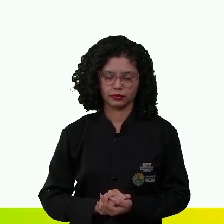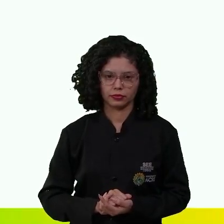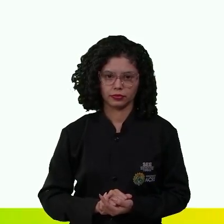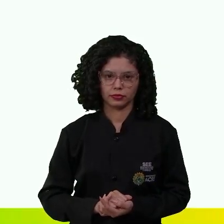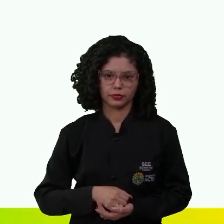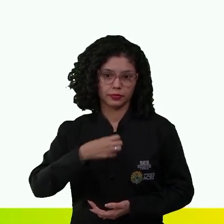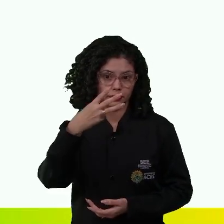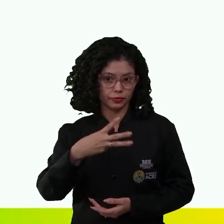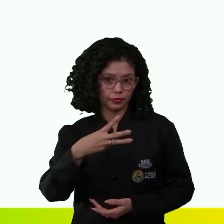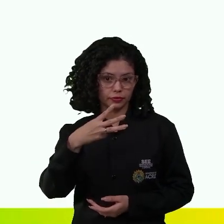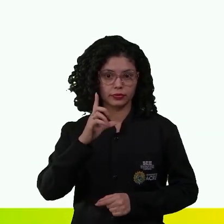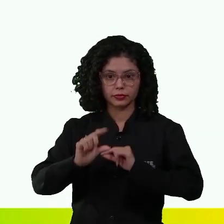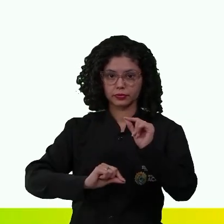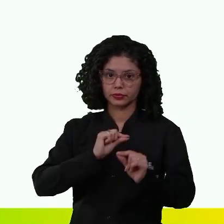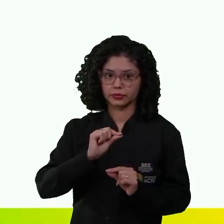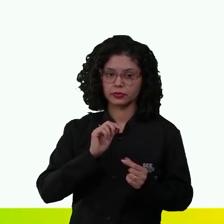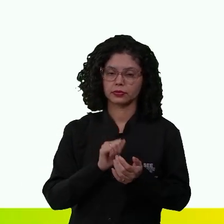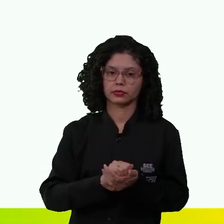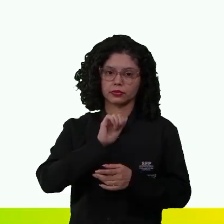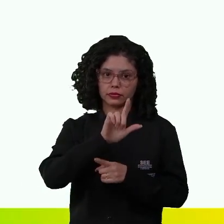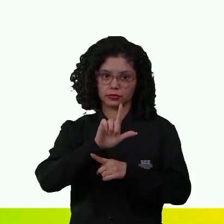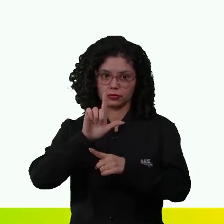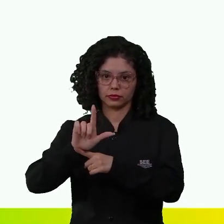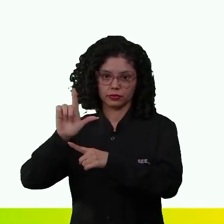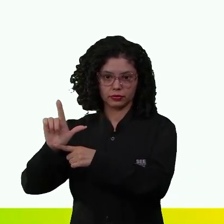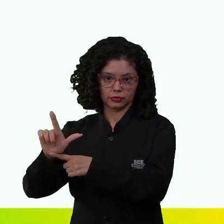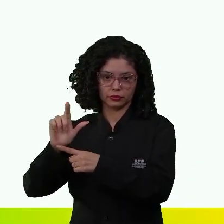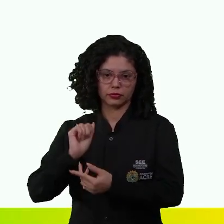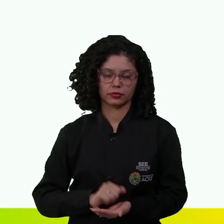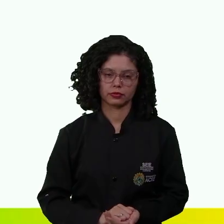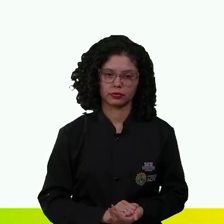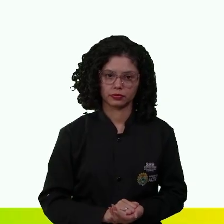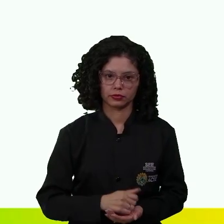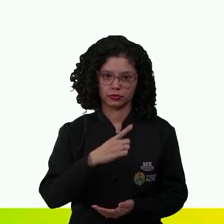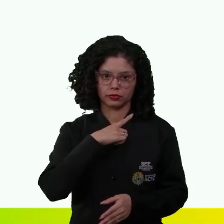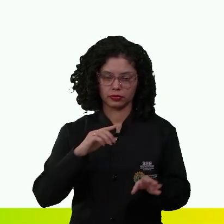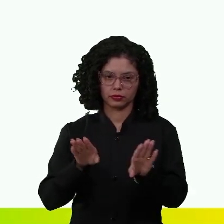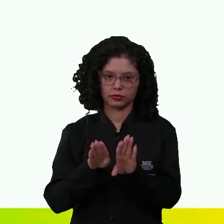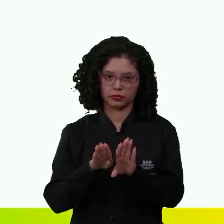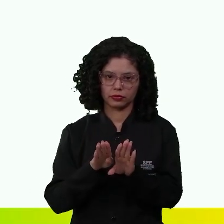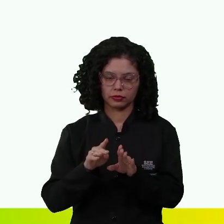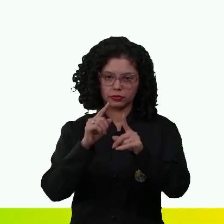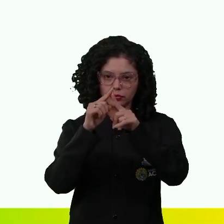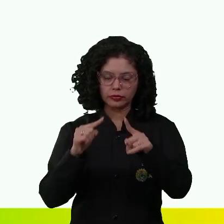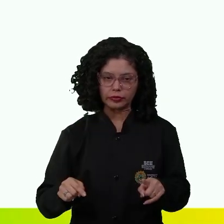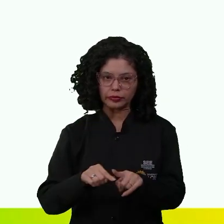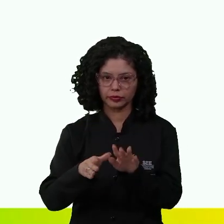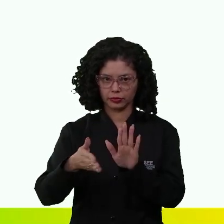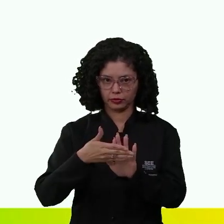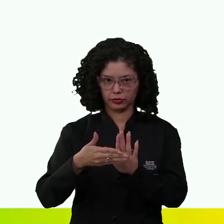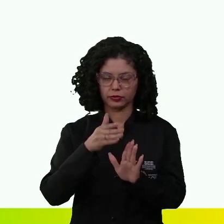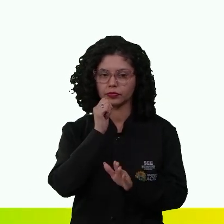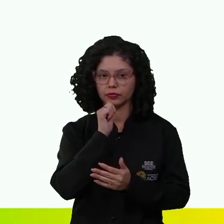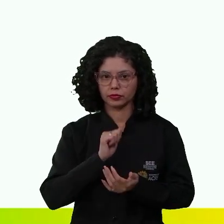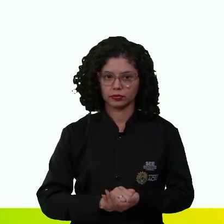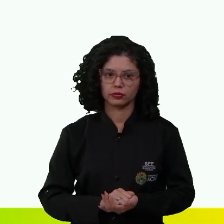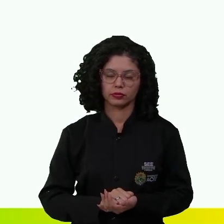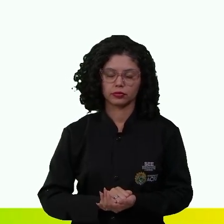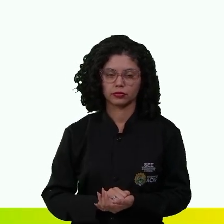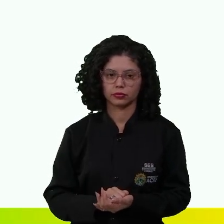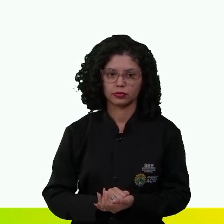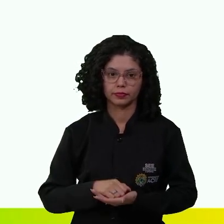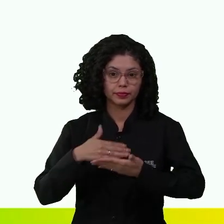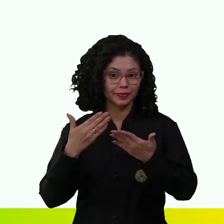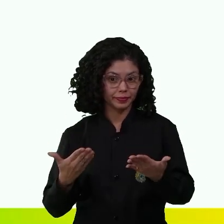O terceiro caso é o lado, lado, lado. Se todos os lados correspondentes do triângulo são proporcionais,